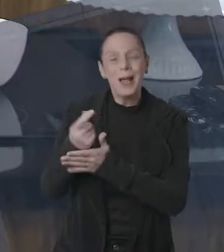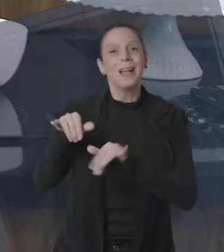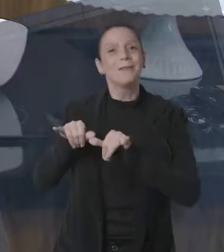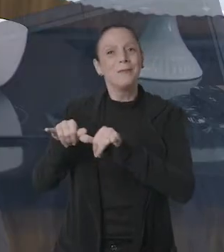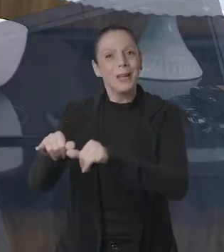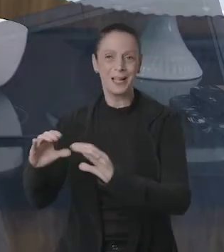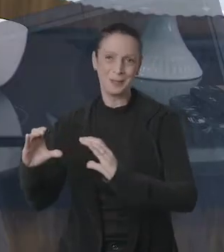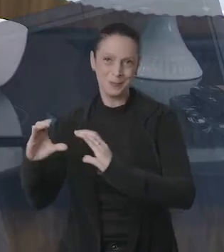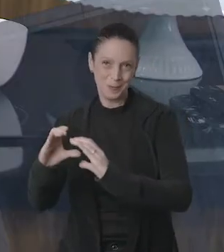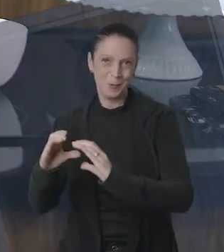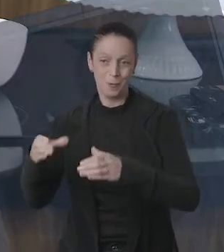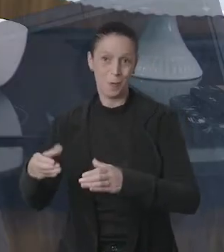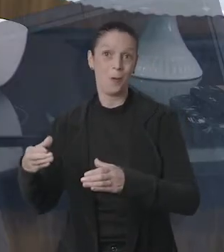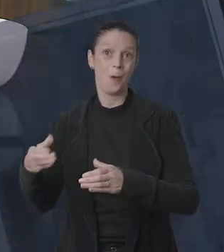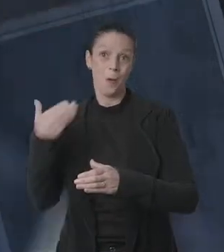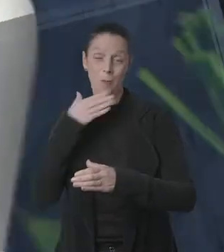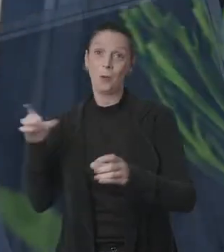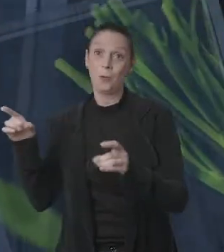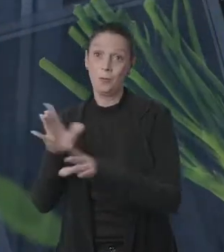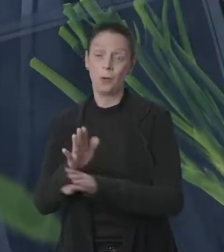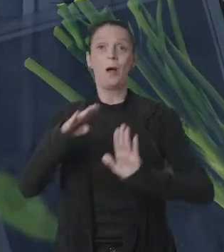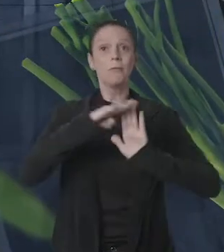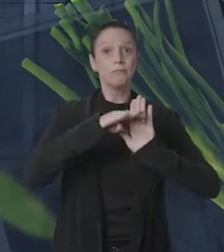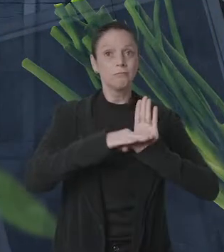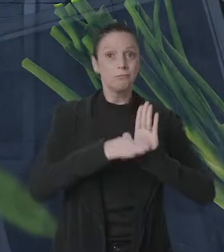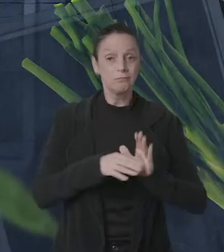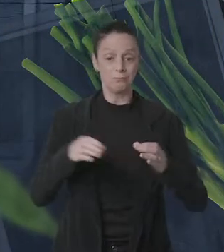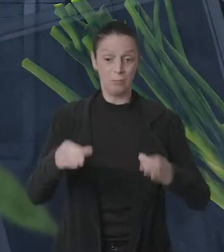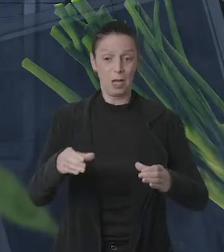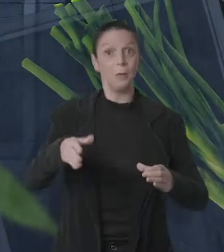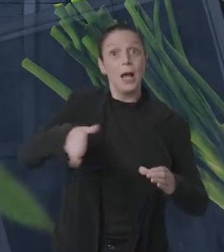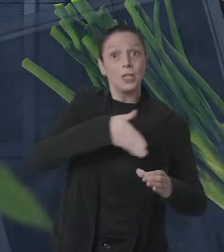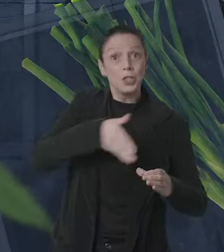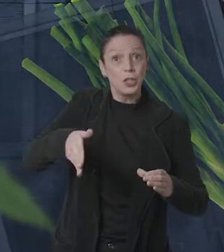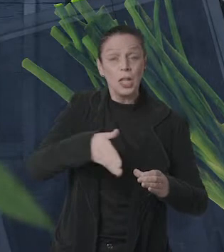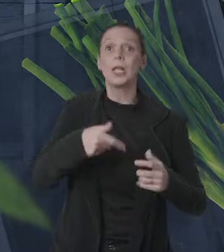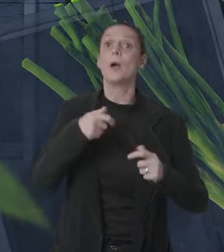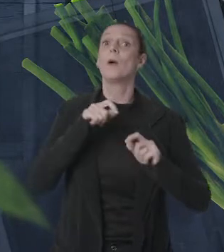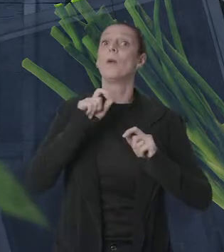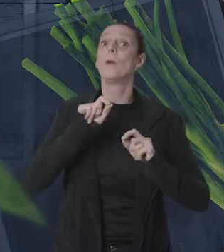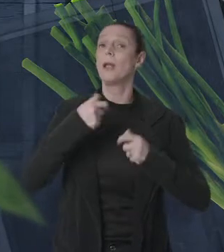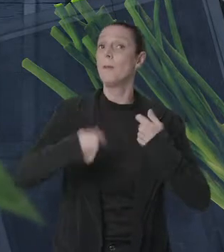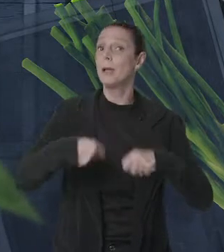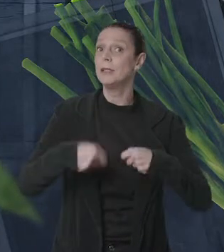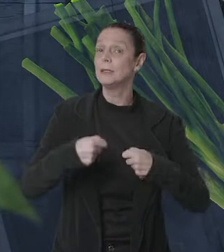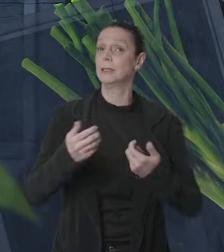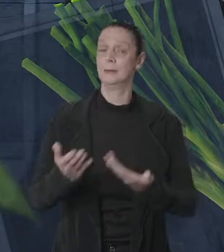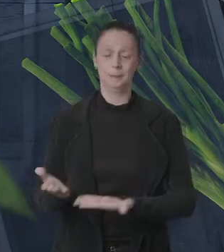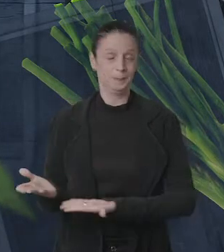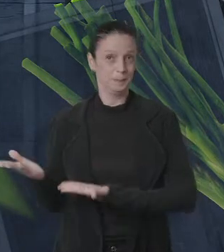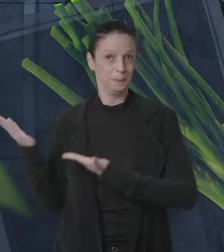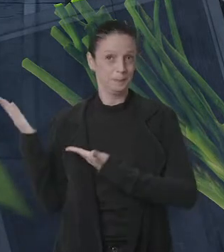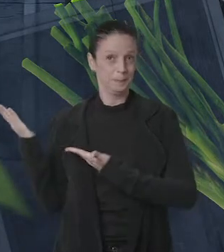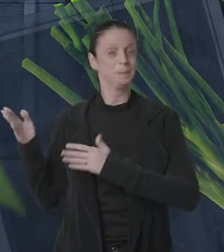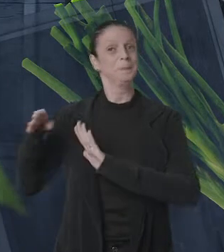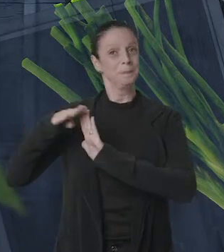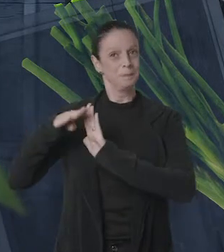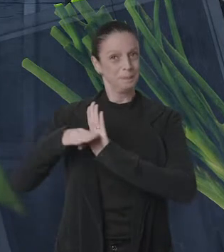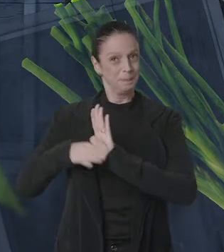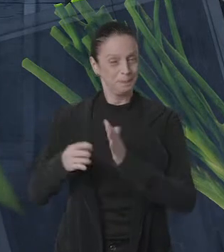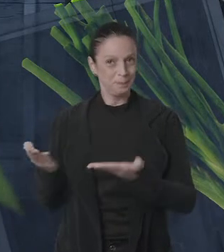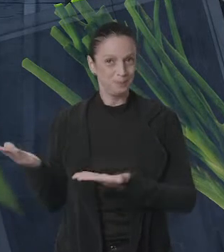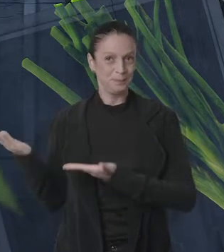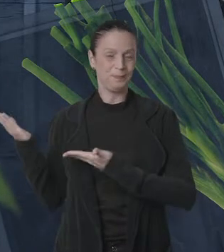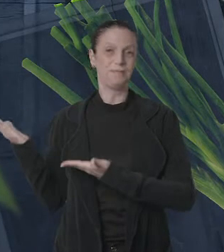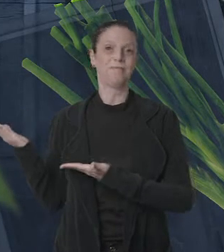Para o recheio, eu vou passar os ingredientes agora. Nós vamos precisar de 1 litro de leite, 4 gemas,